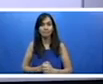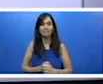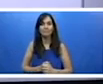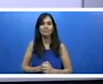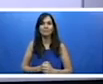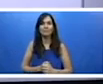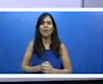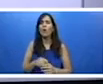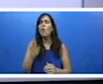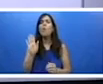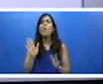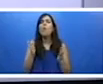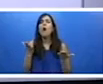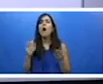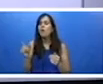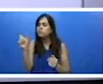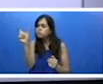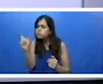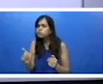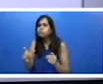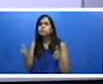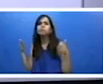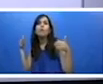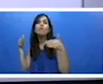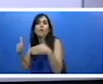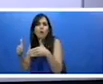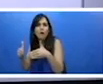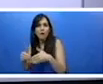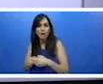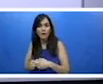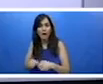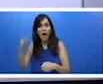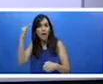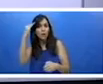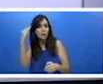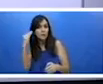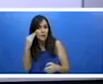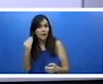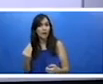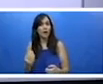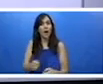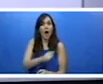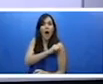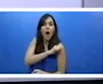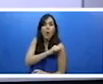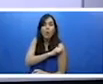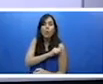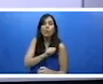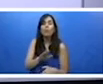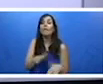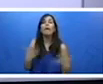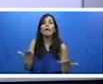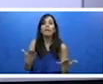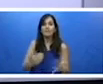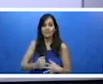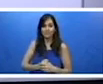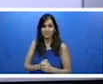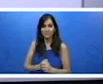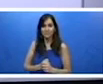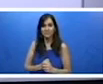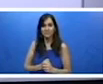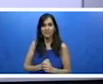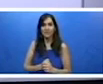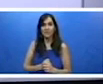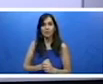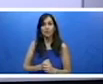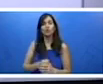se destina, no caso aí opcional, se é para adolescentes, alunos, No caso aí, nós já vimos, ela será direcionada